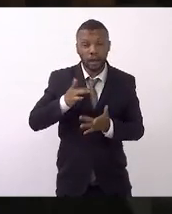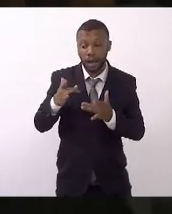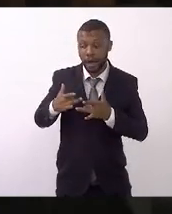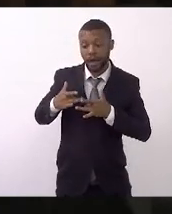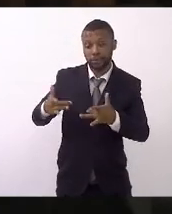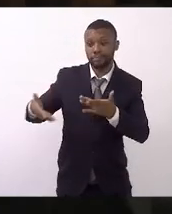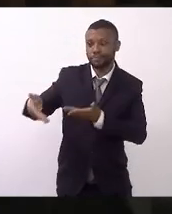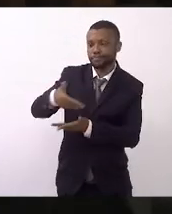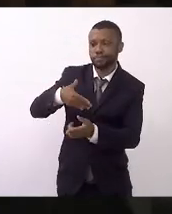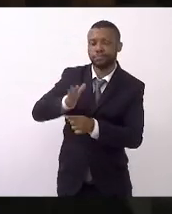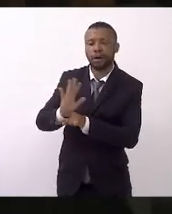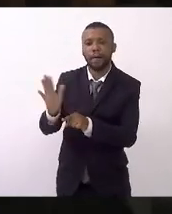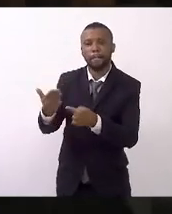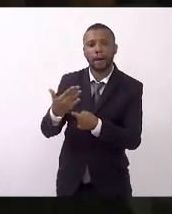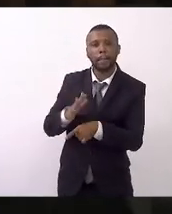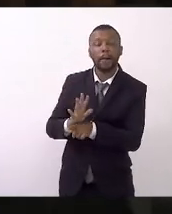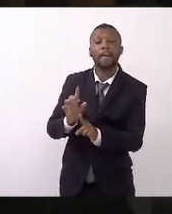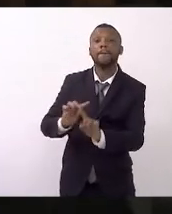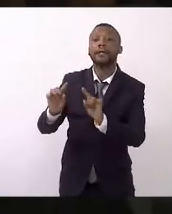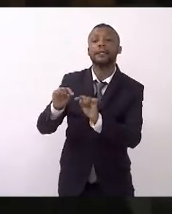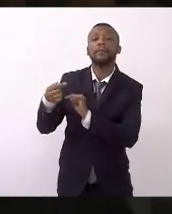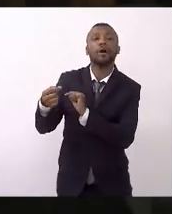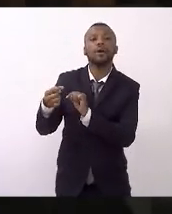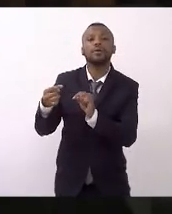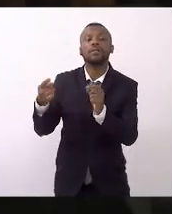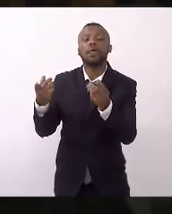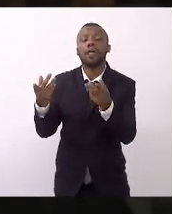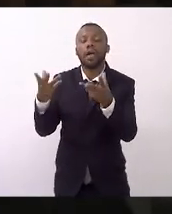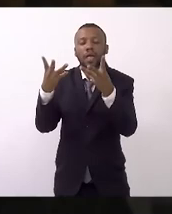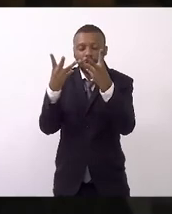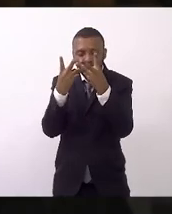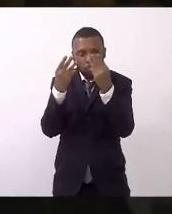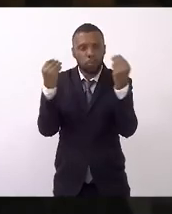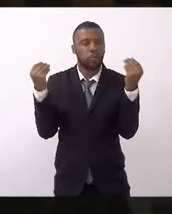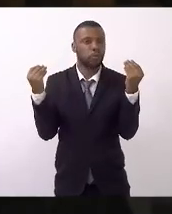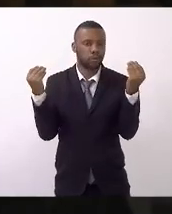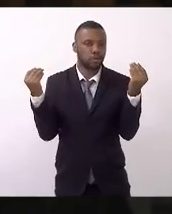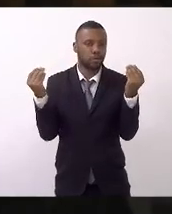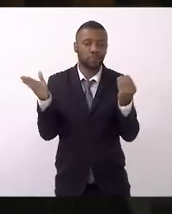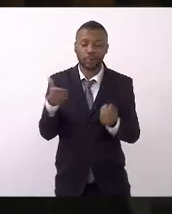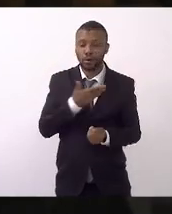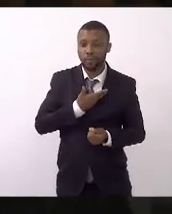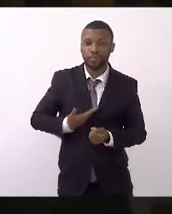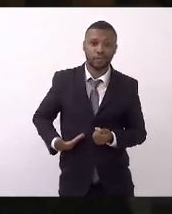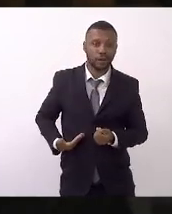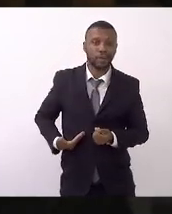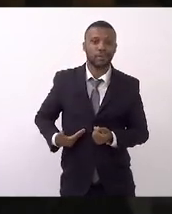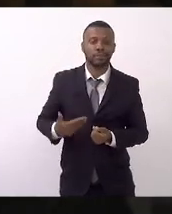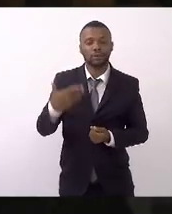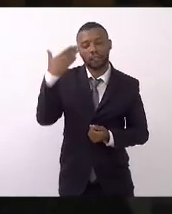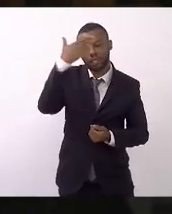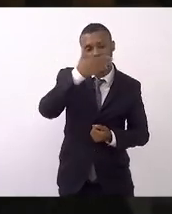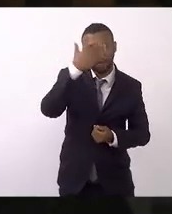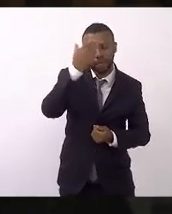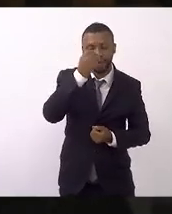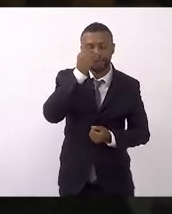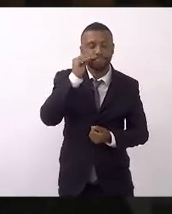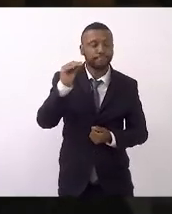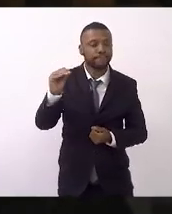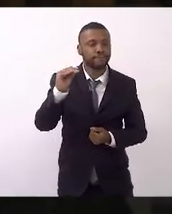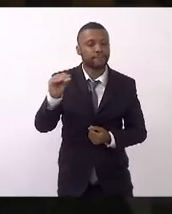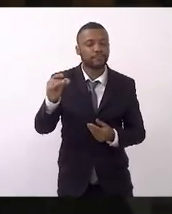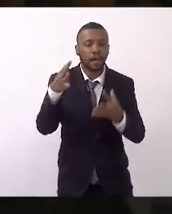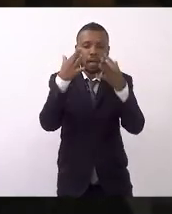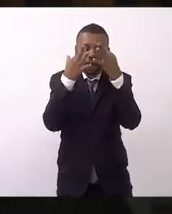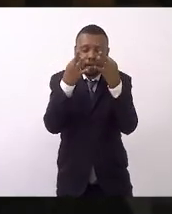mas depois cai no esquecimento, os governos fecham os olhos